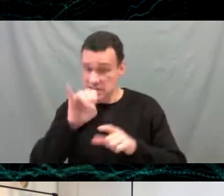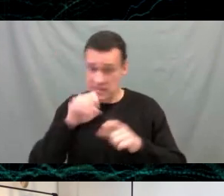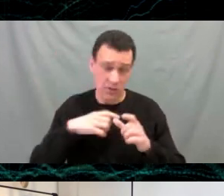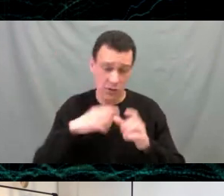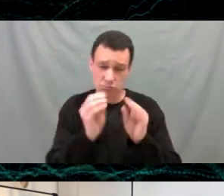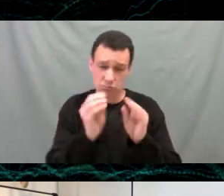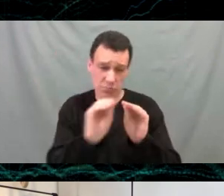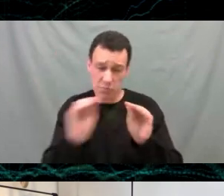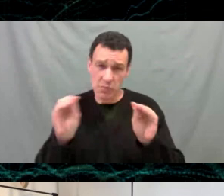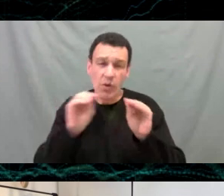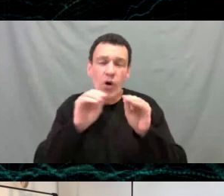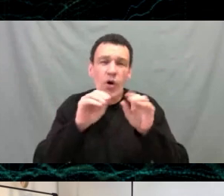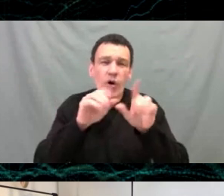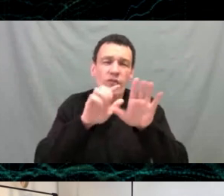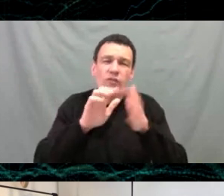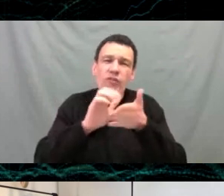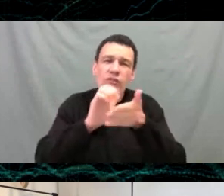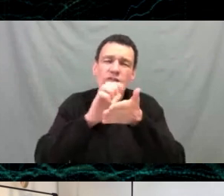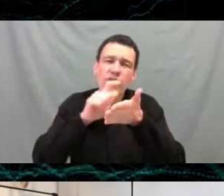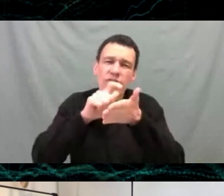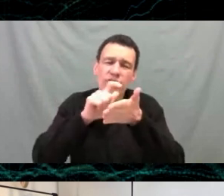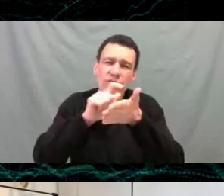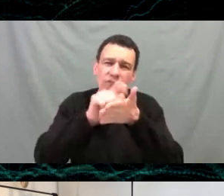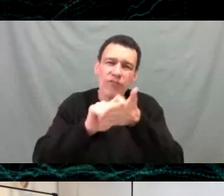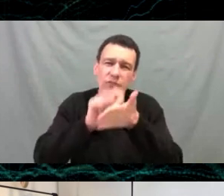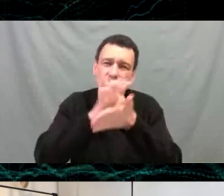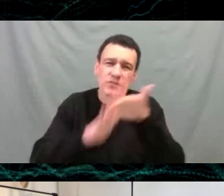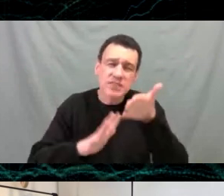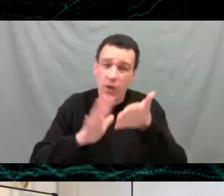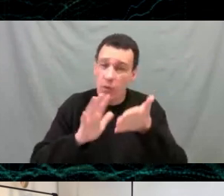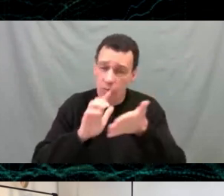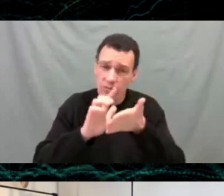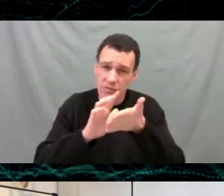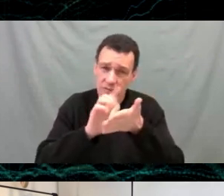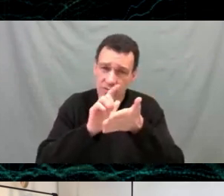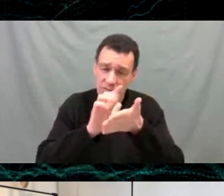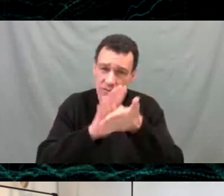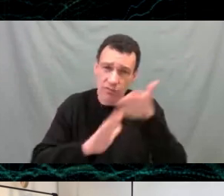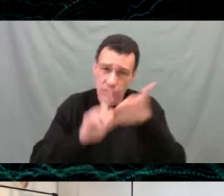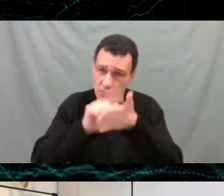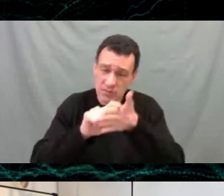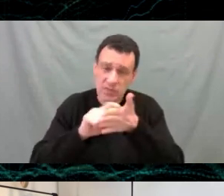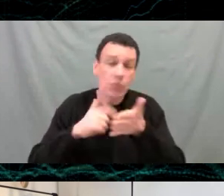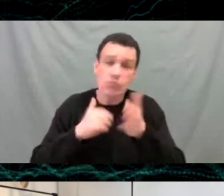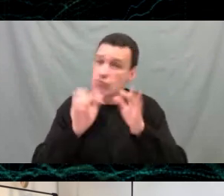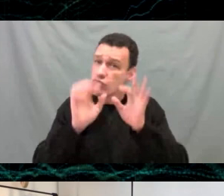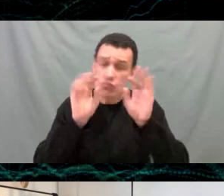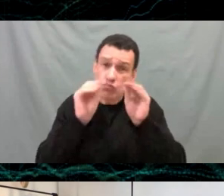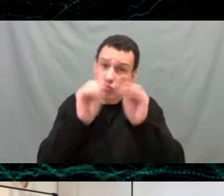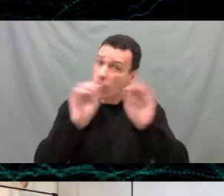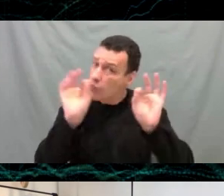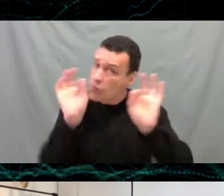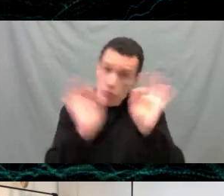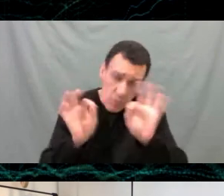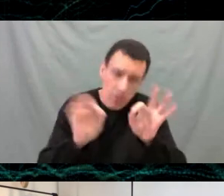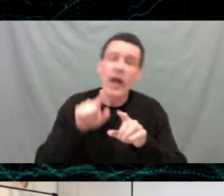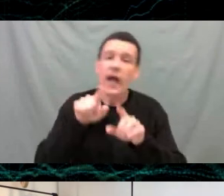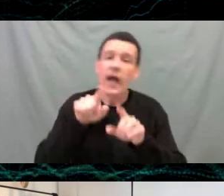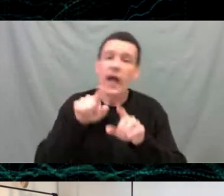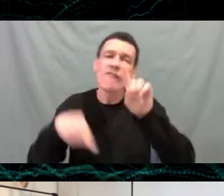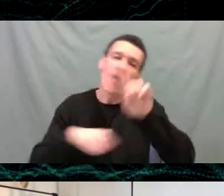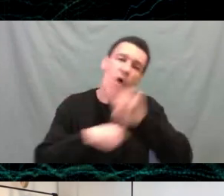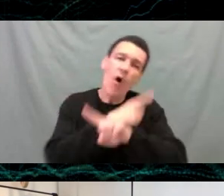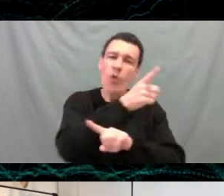ele vai tentar voltar nas pastas, né, ir em direção à raiz e ir procurando um TerraGrant HCL onde